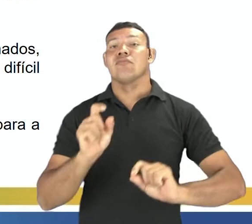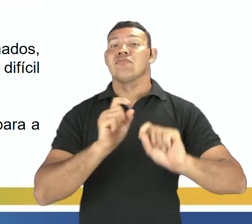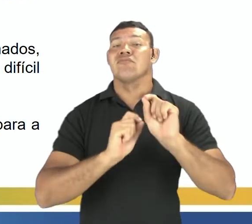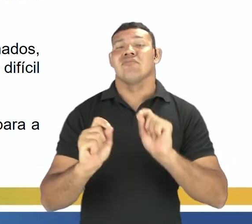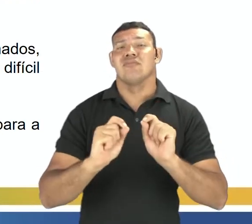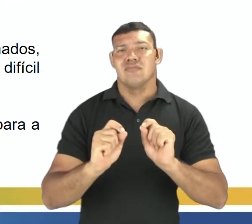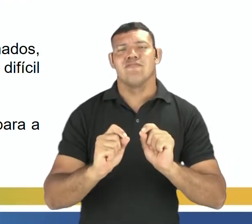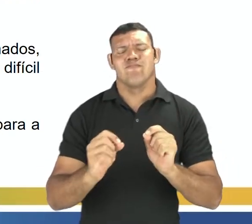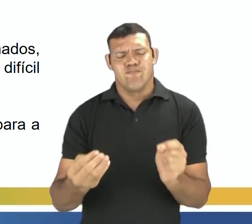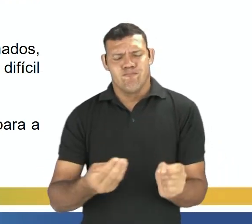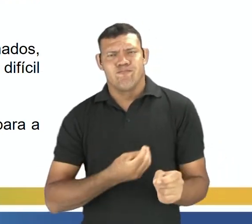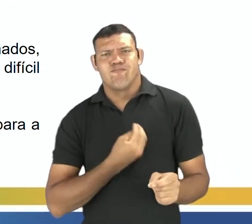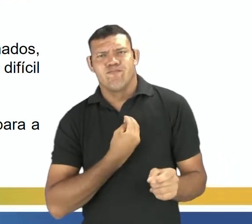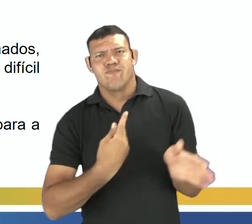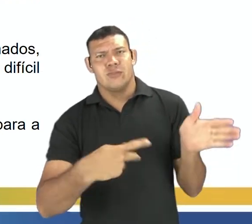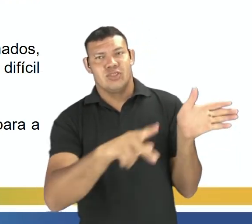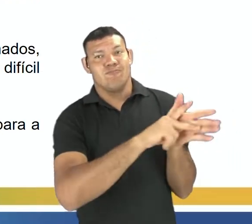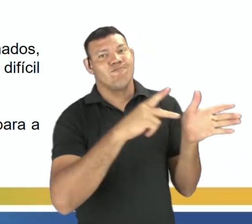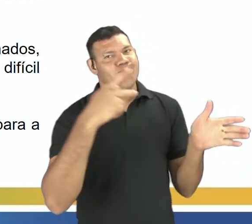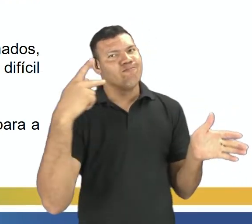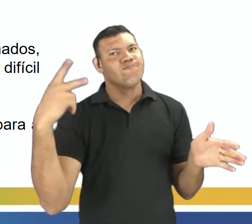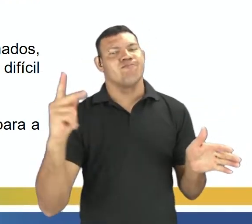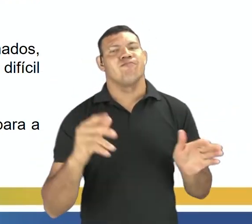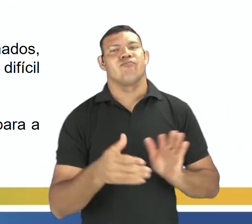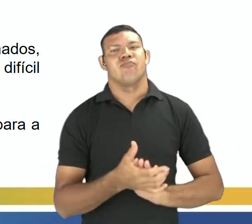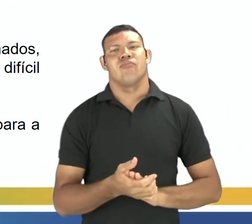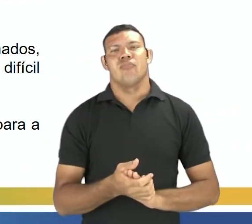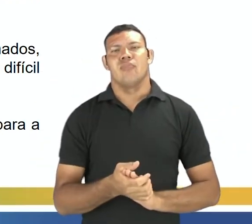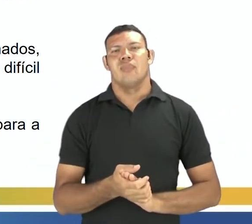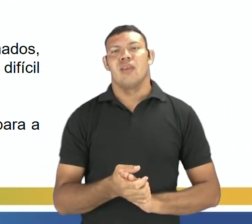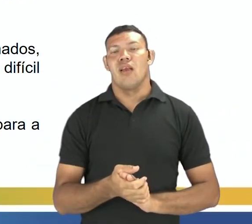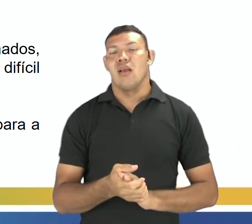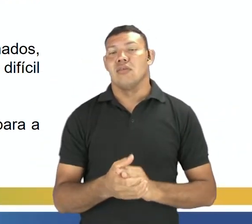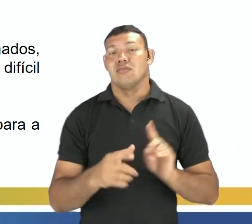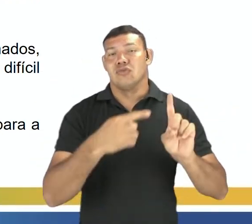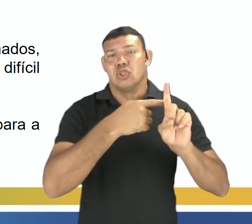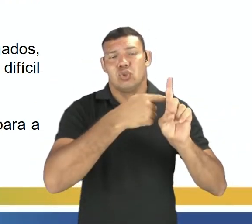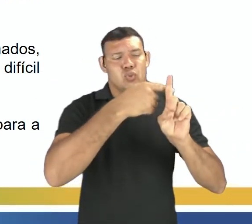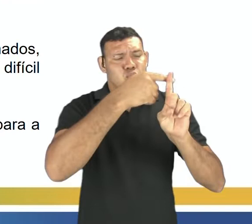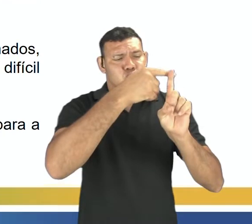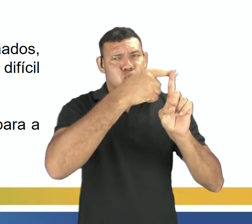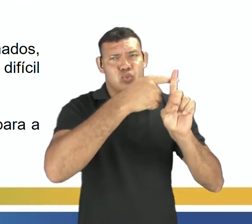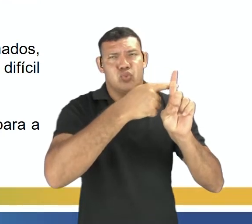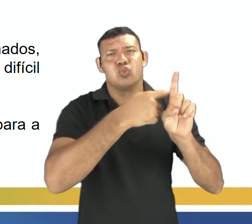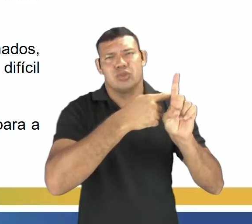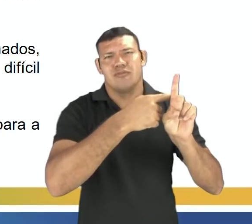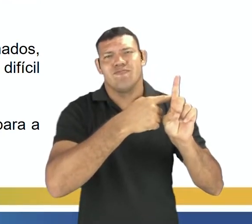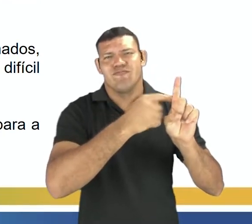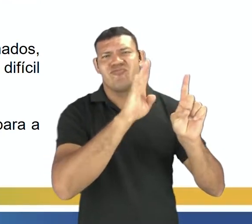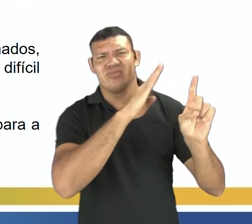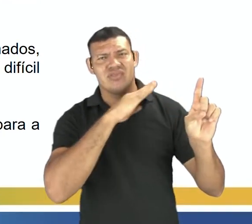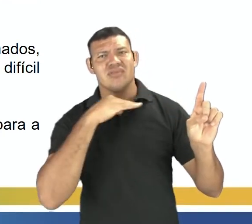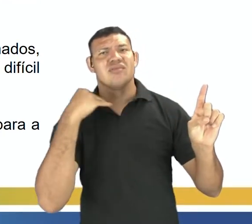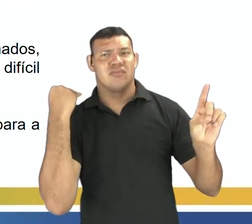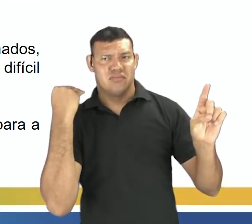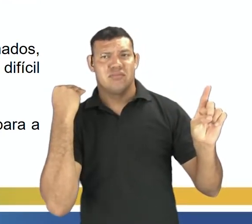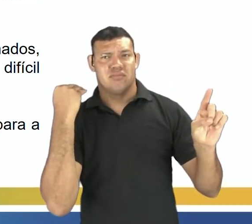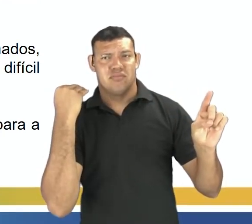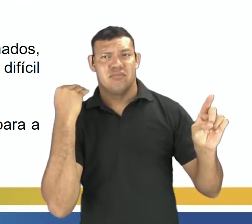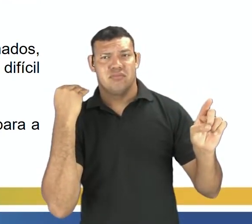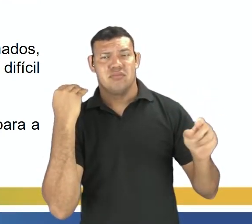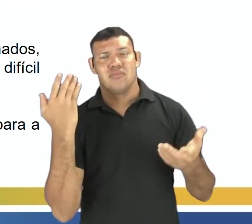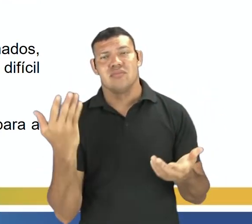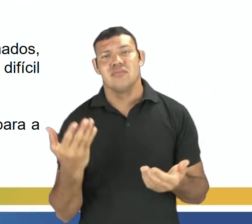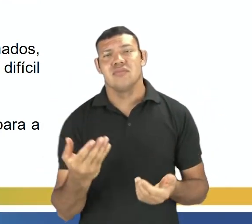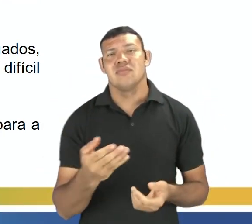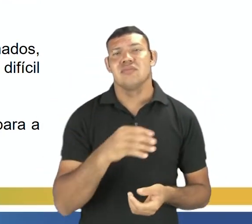afetar a vida que está ali presente, que está habituada com essa temperatura, podendo causar até a morte